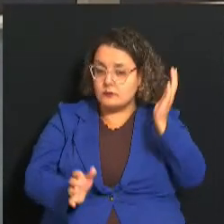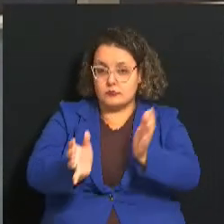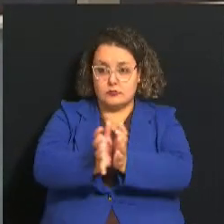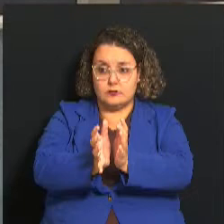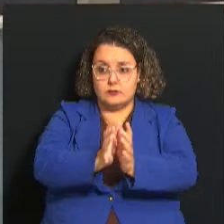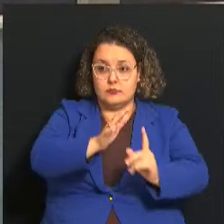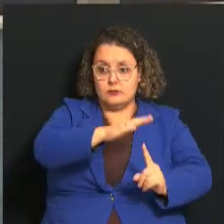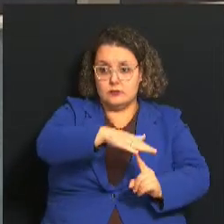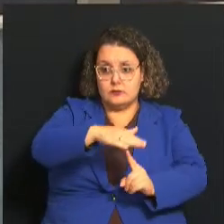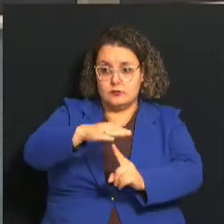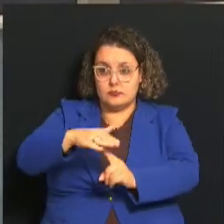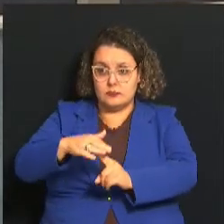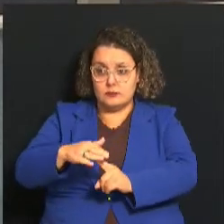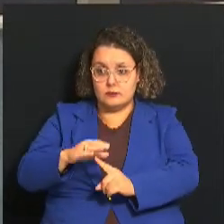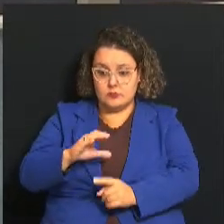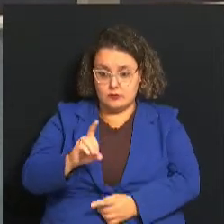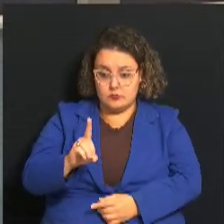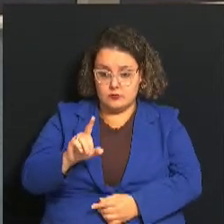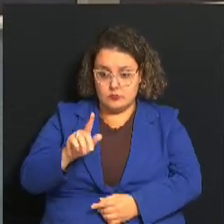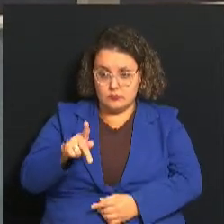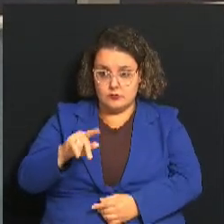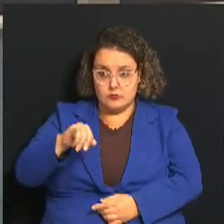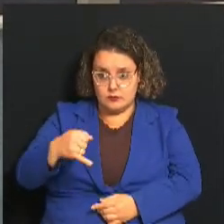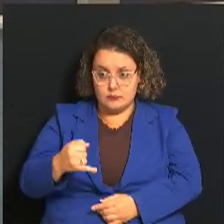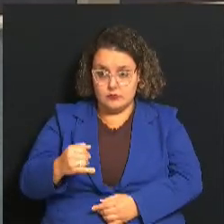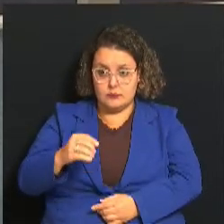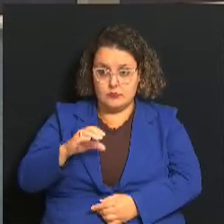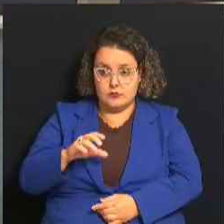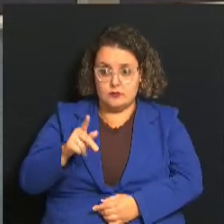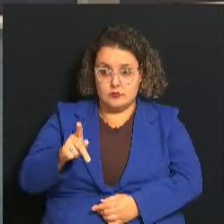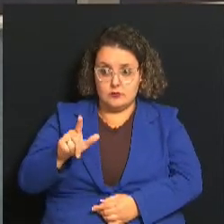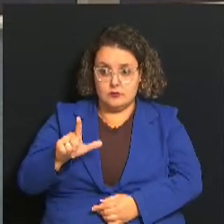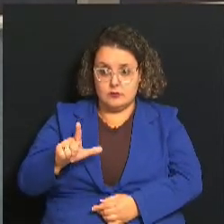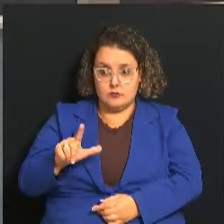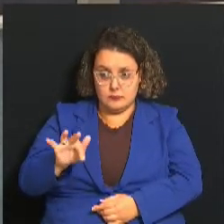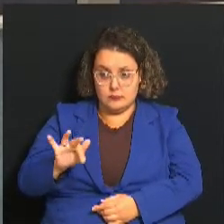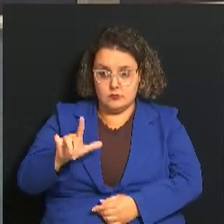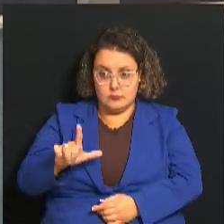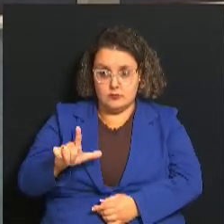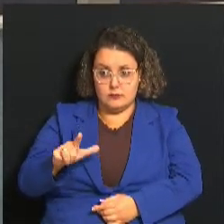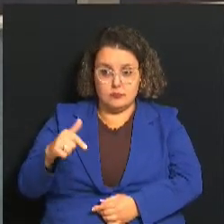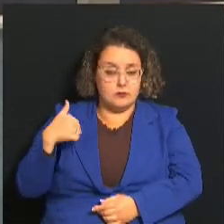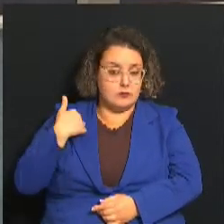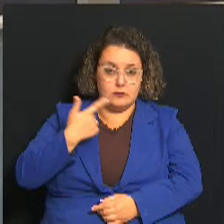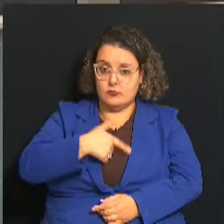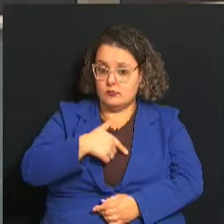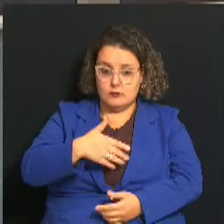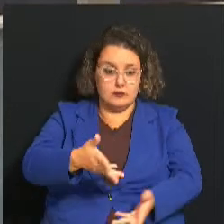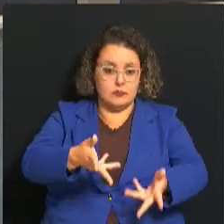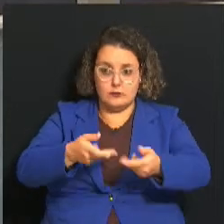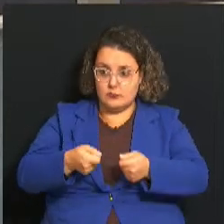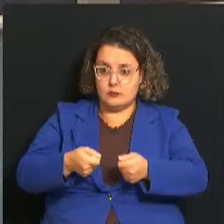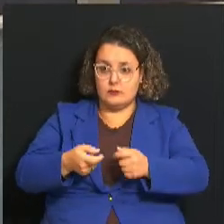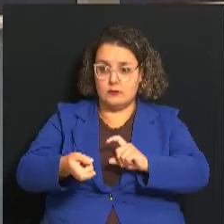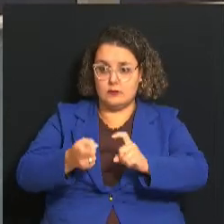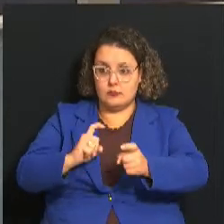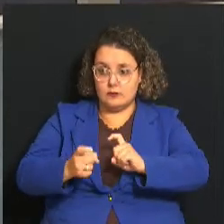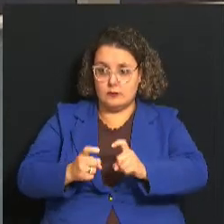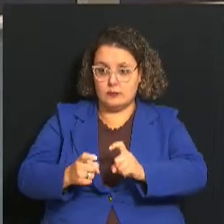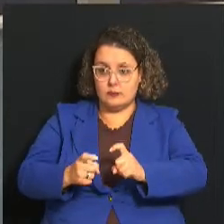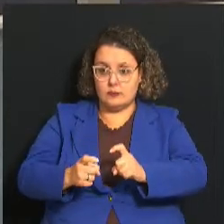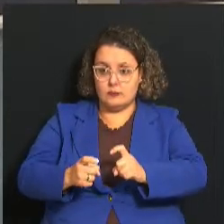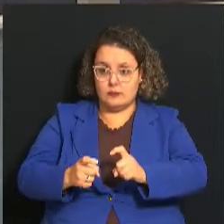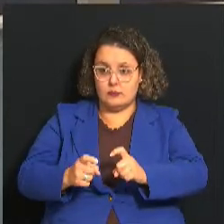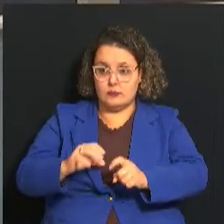foi convocado o DPJ, foi convocada a CPFL, e, mais uma vez, a gente não foi convidado para a reunião. A gente ficou no